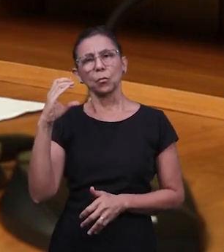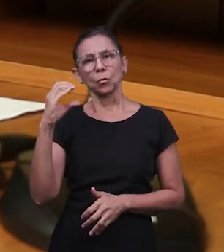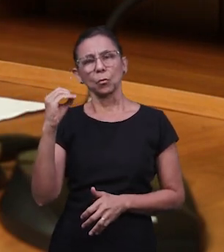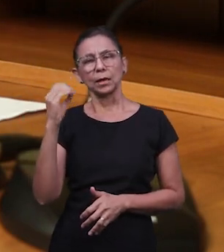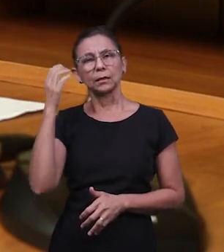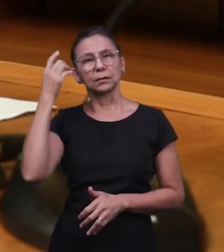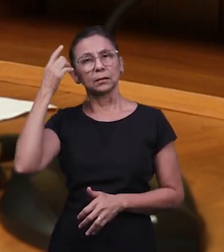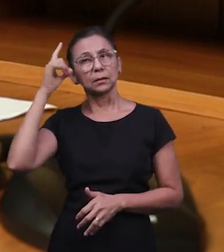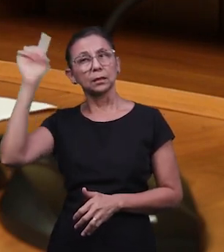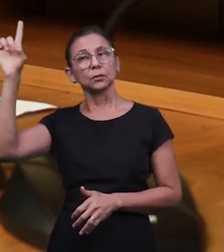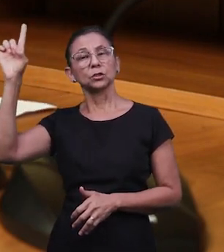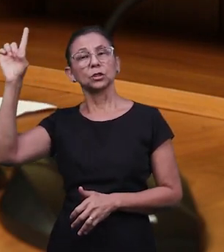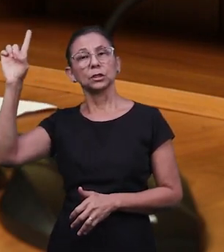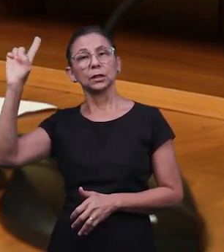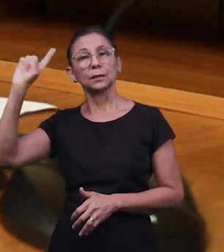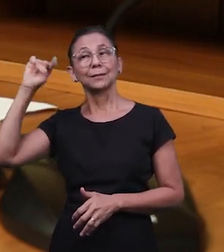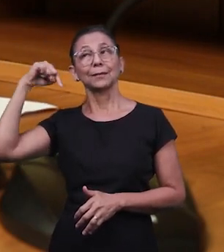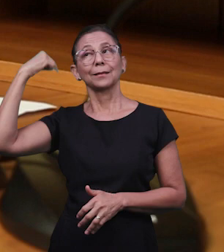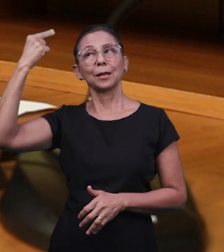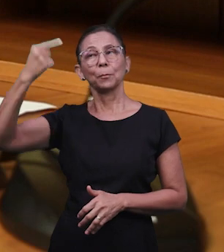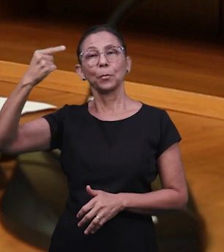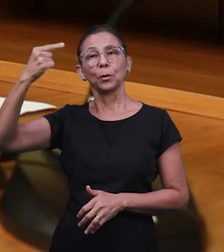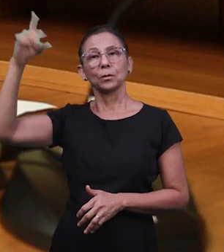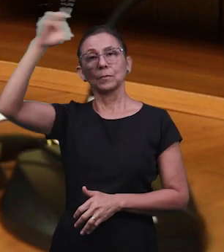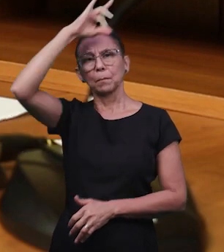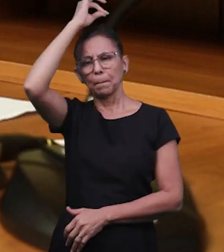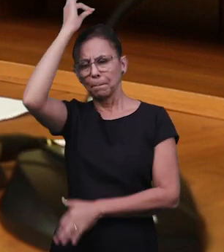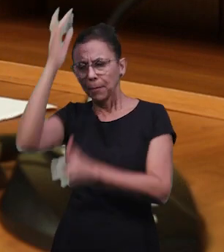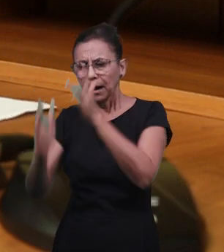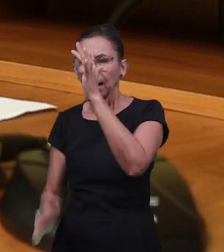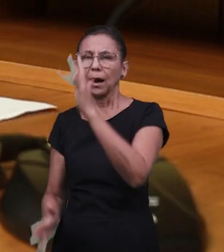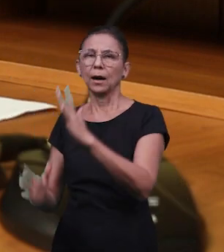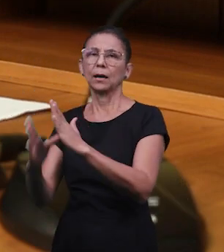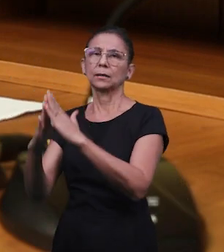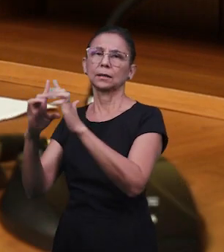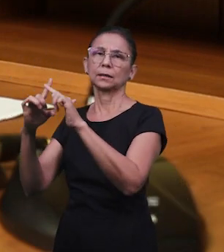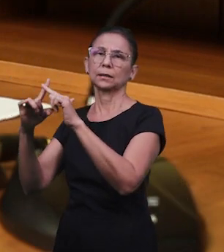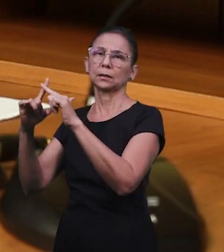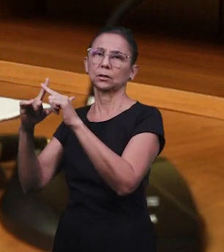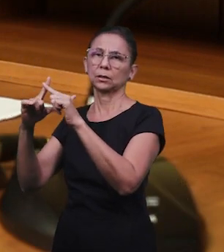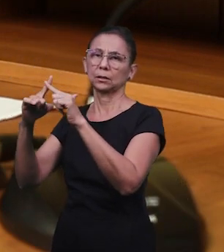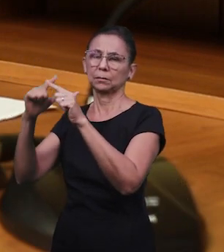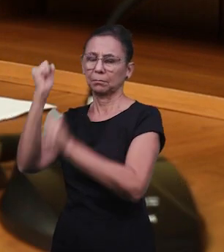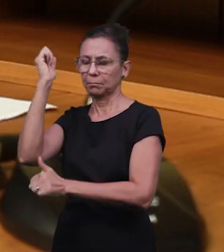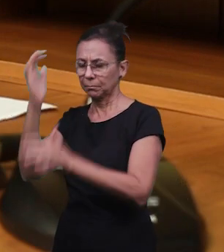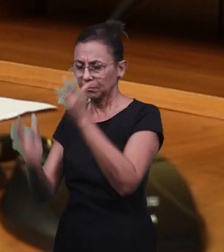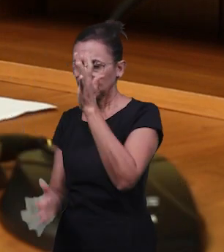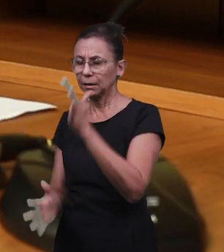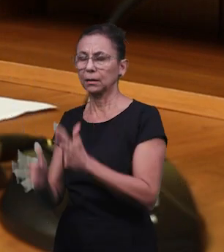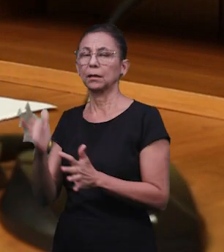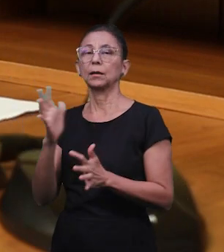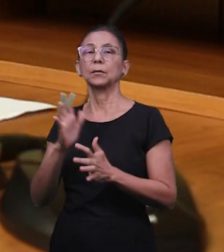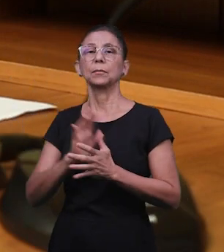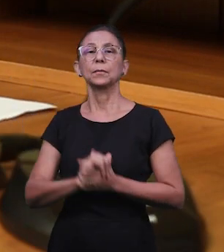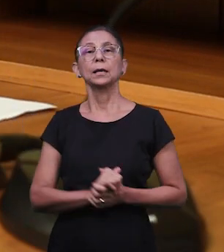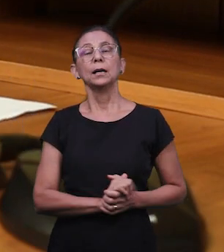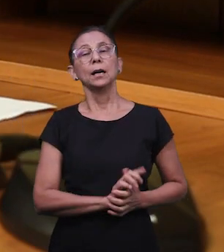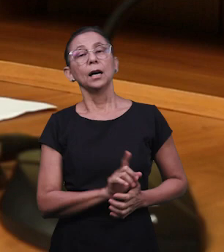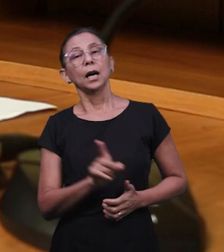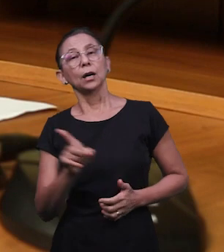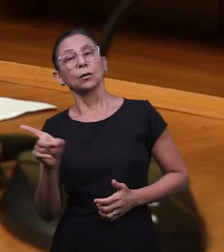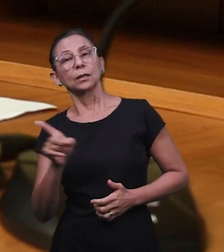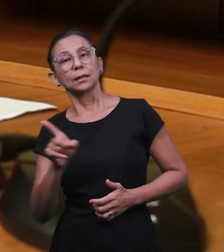festa de Pentecostes, o Espírito Santo desceu sobre a igreja. Quando ele faz isso, ele desce sobre a igreja trazendo